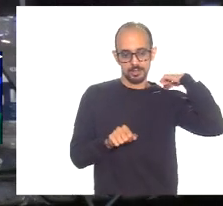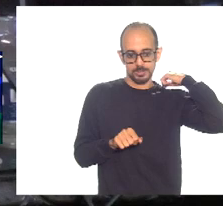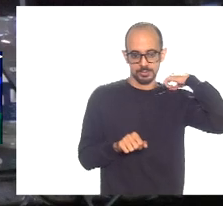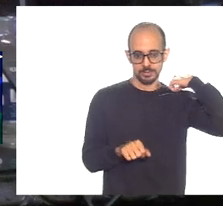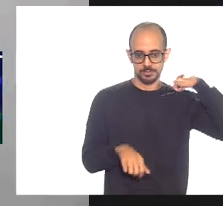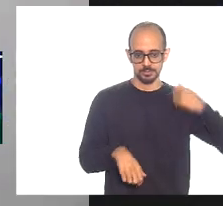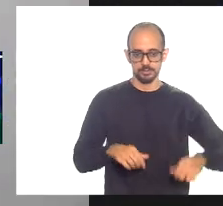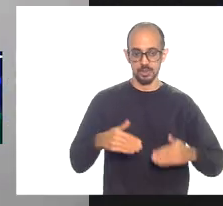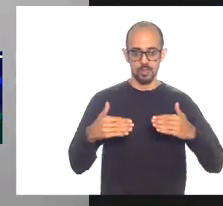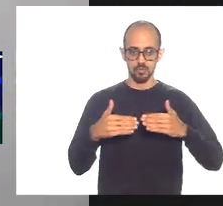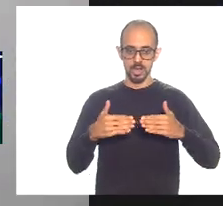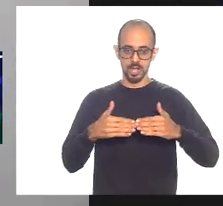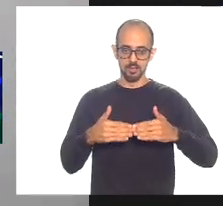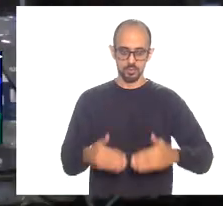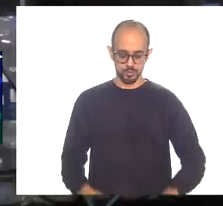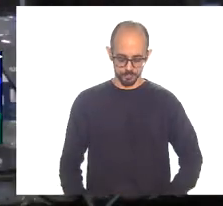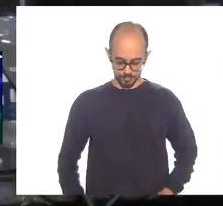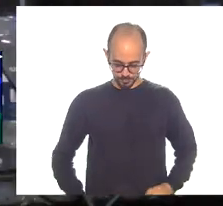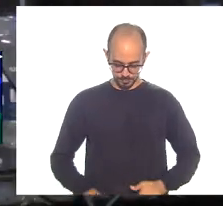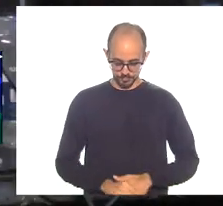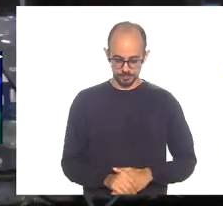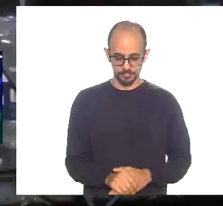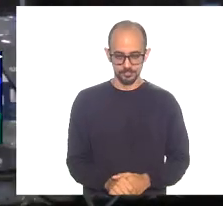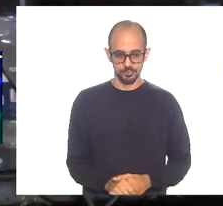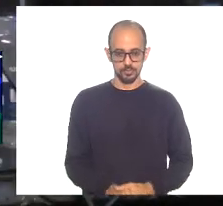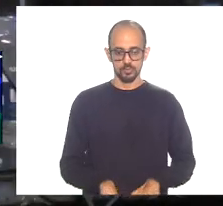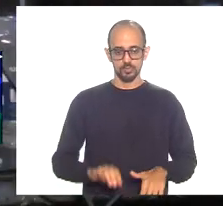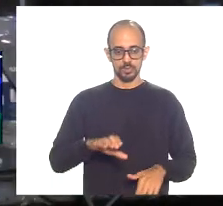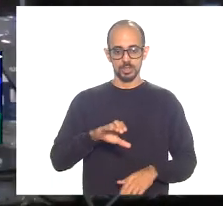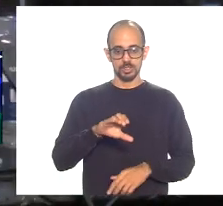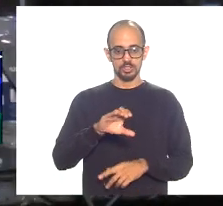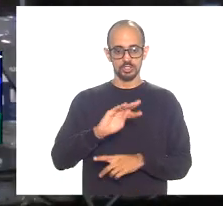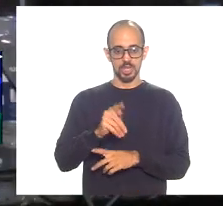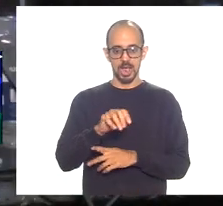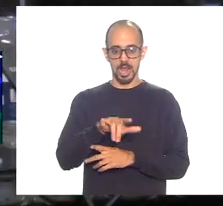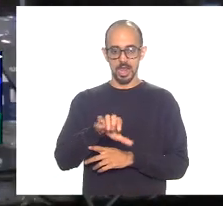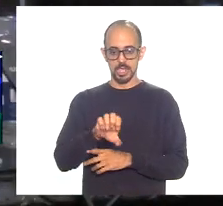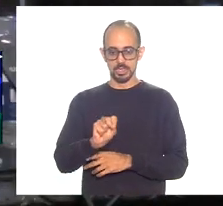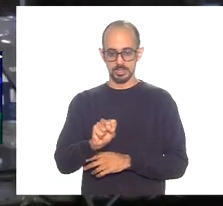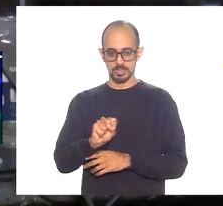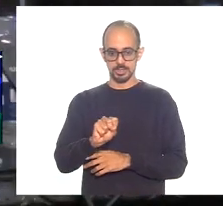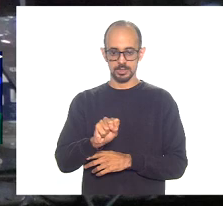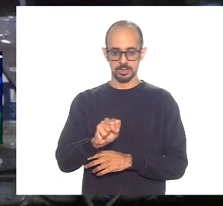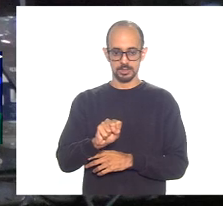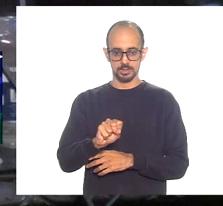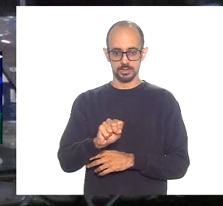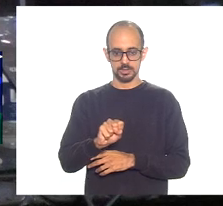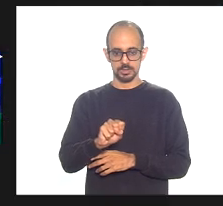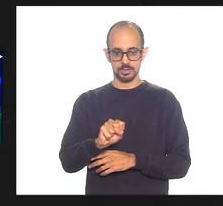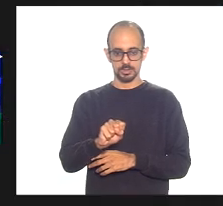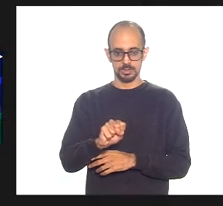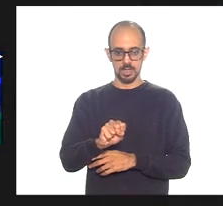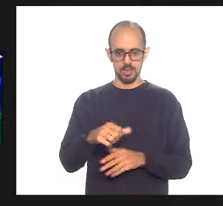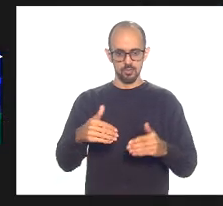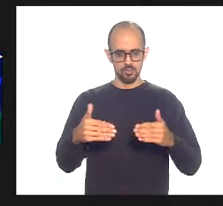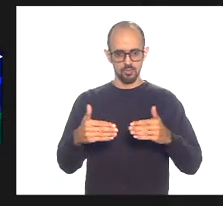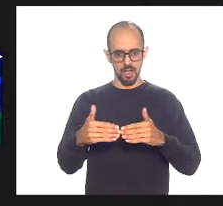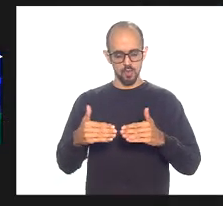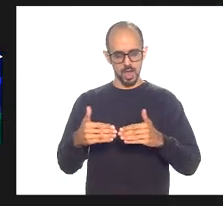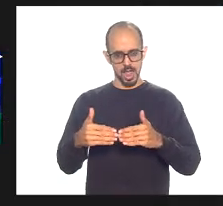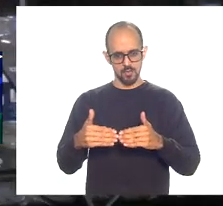favorável Deputado Charles Batista o tempo favorável